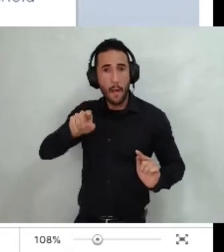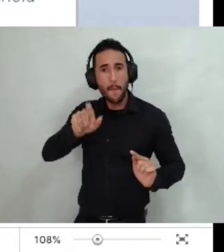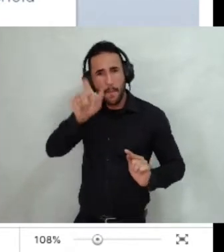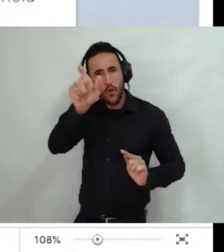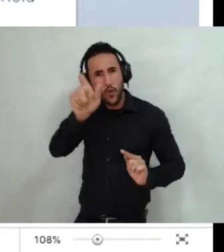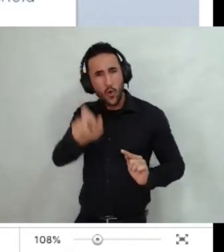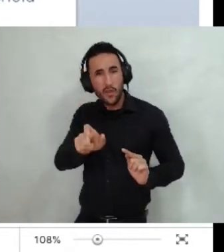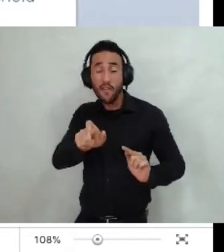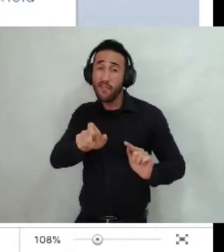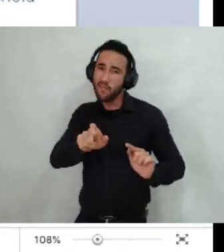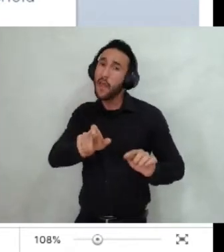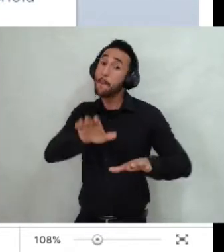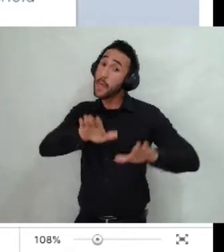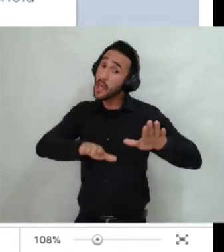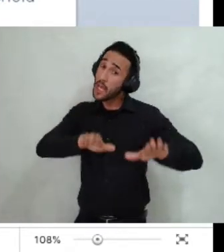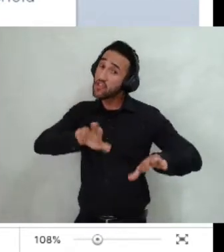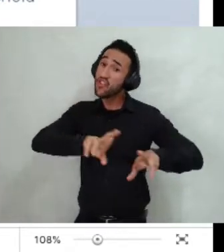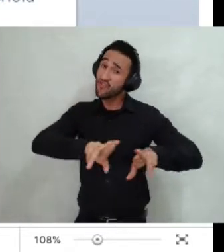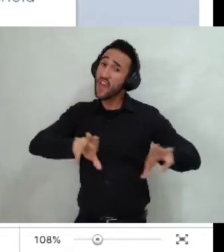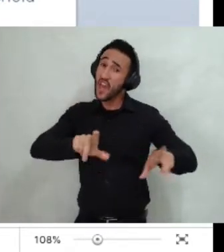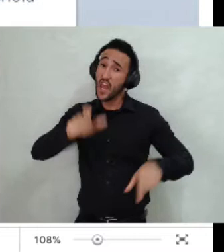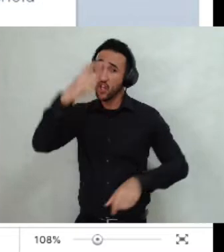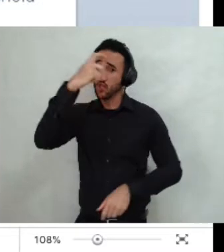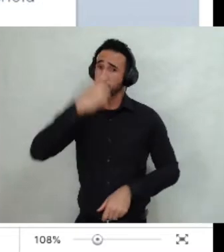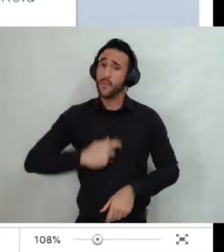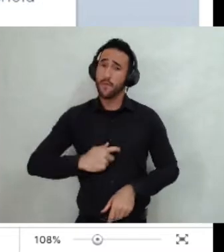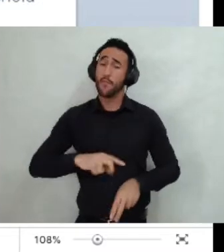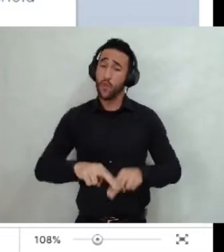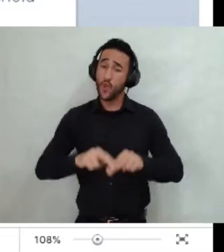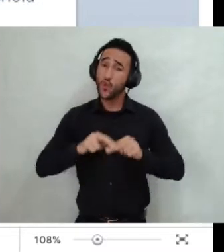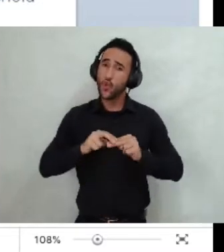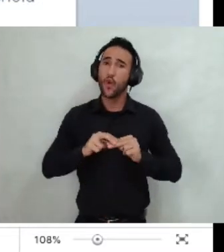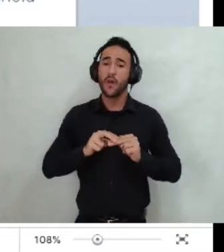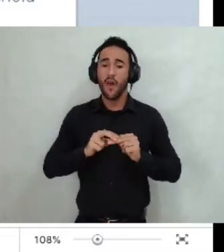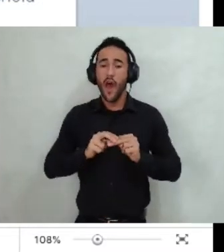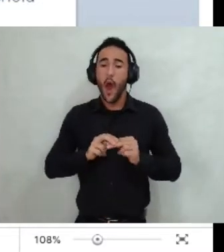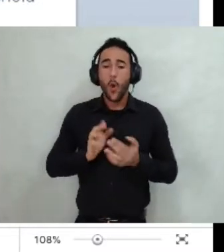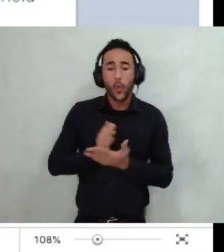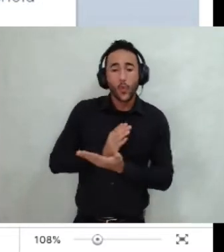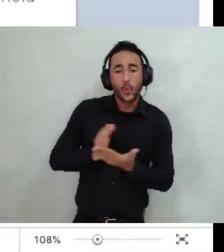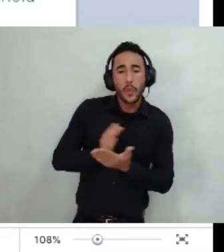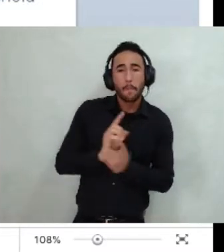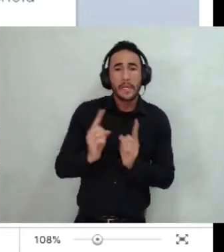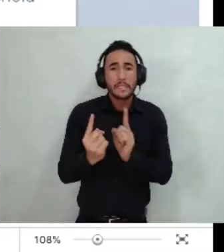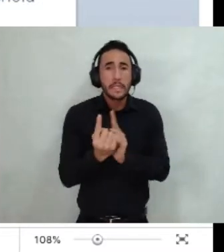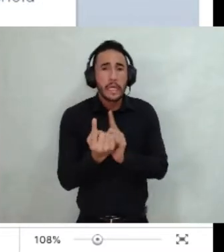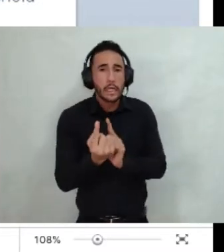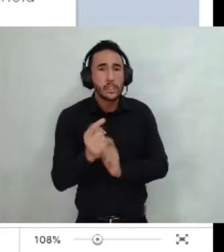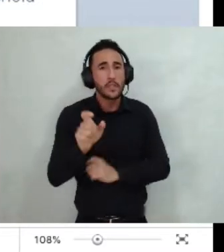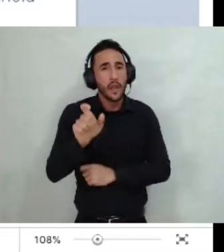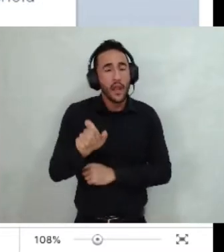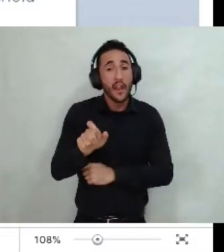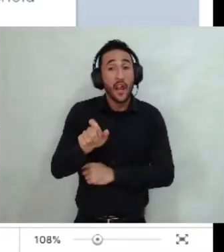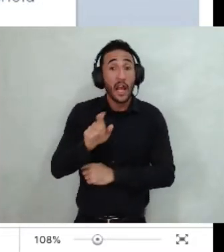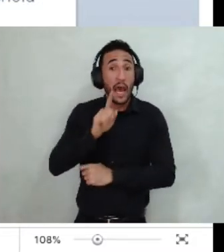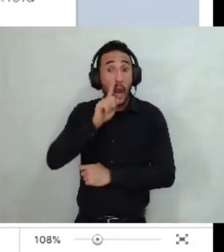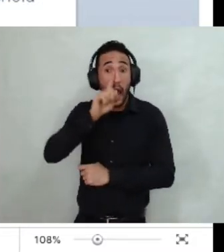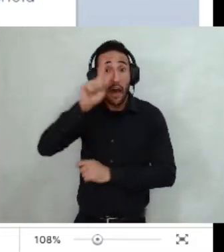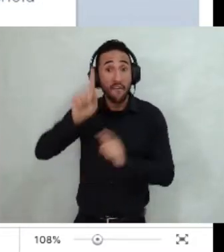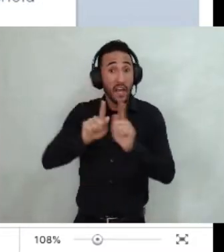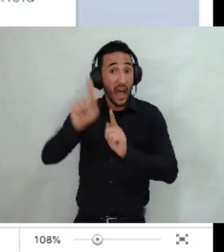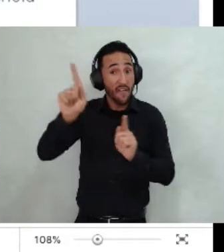diferentes entre si, e alguns pacientes aqui, principalmente os pacientes graves, no fim da primeira semana, podem ter